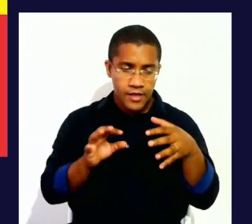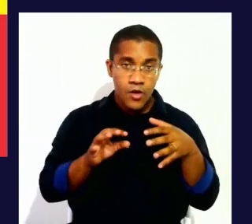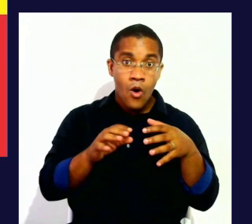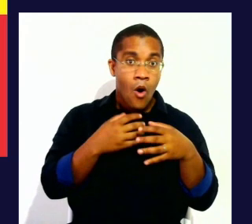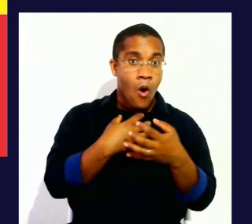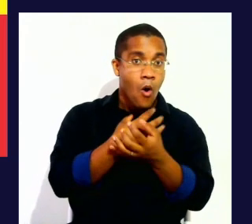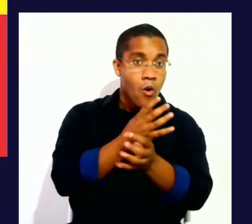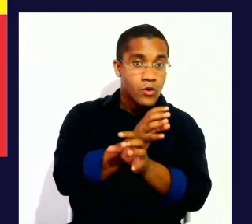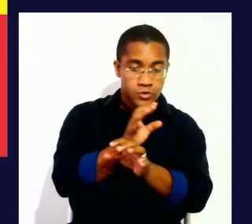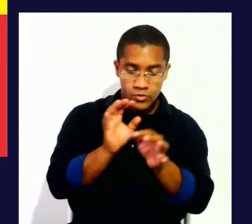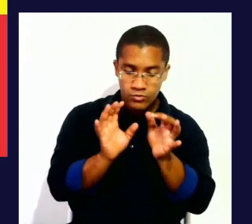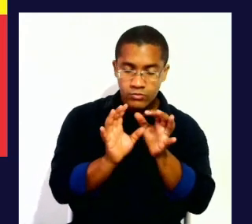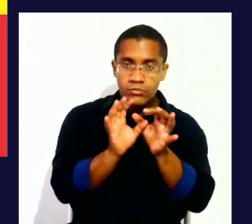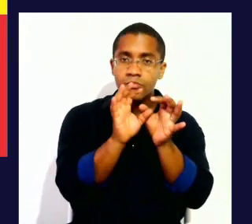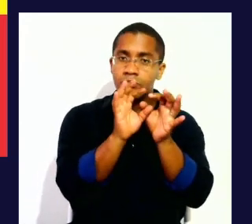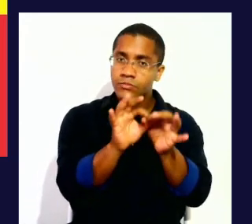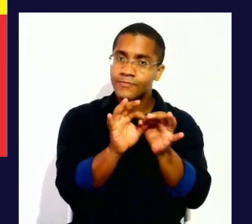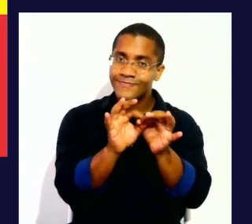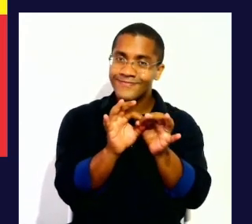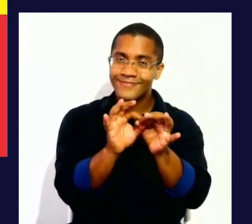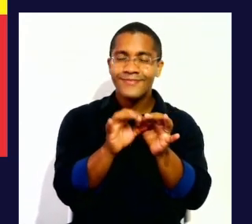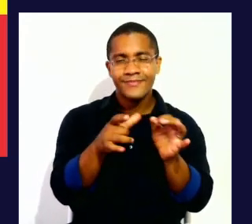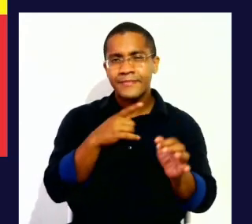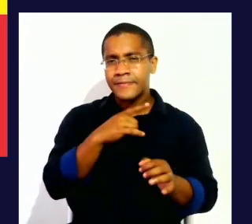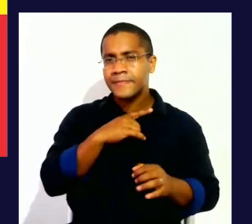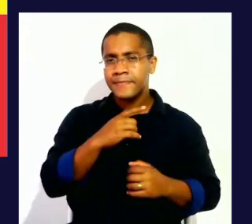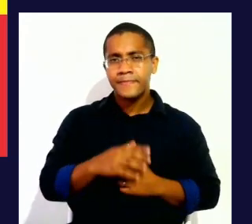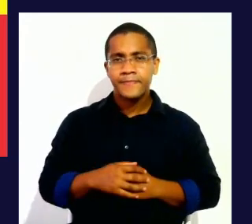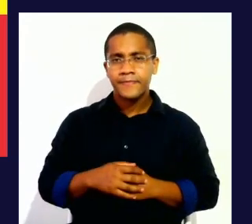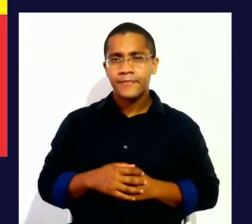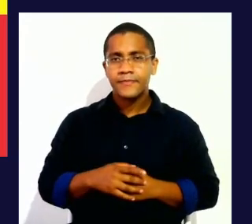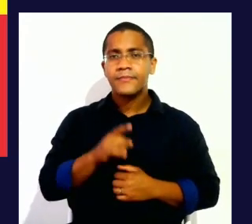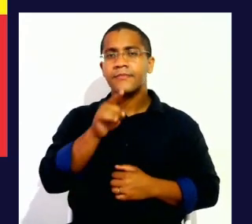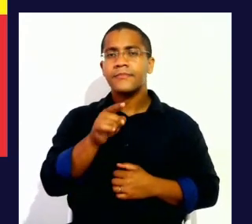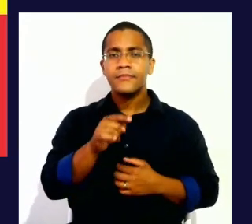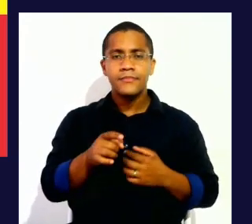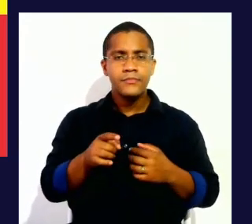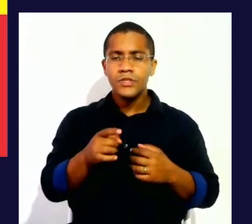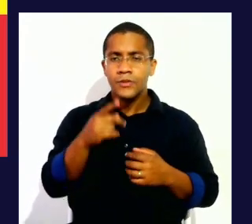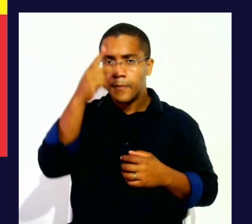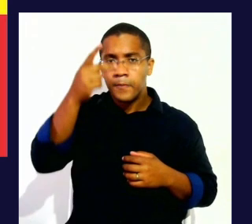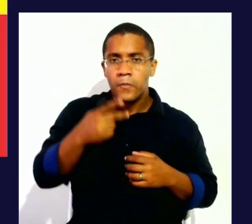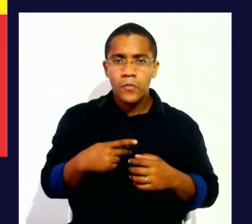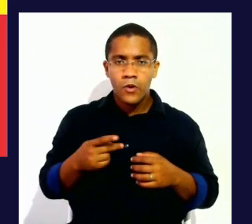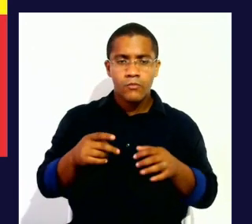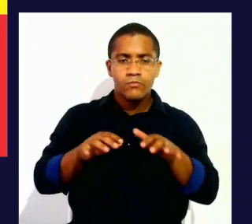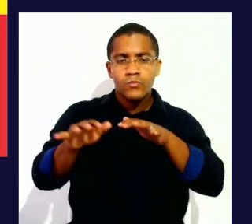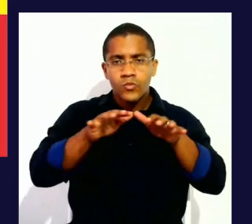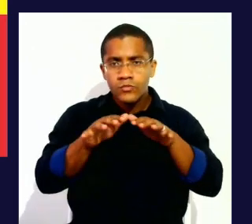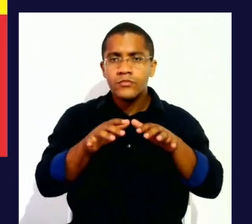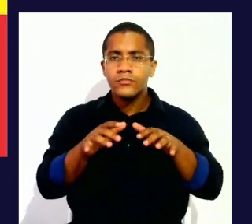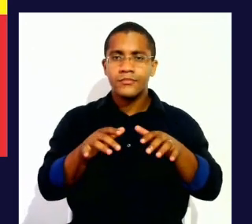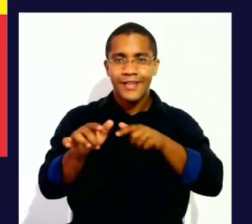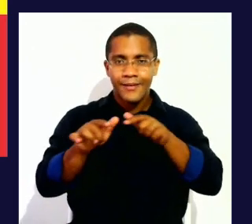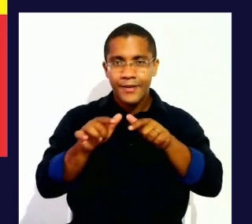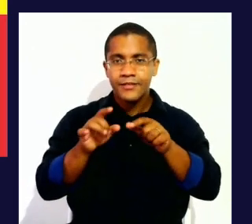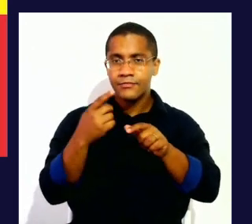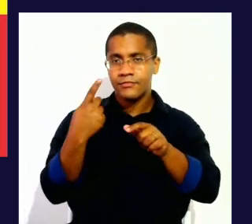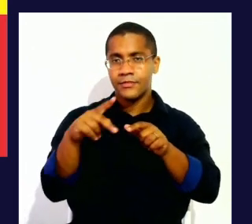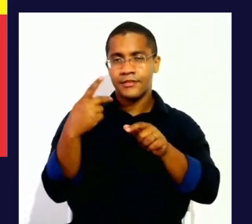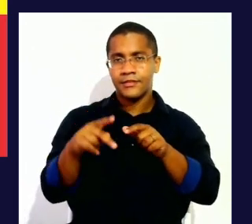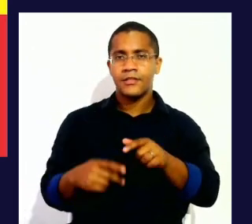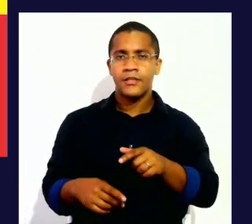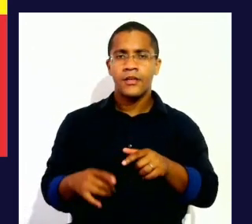realidade, aos nossos ossos por meio das inserções musculares. Possui atividade própria. A